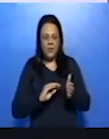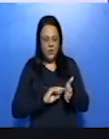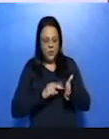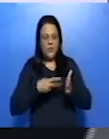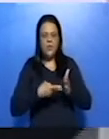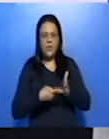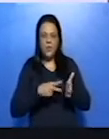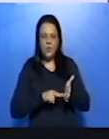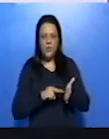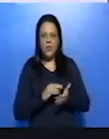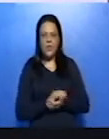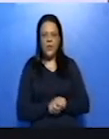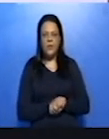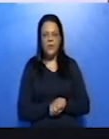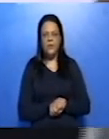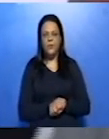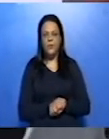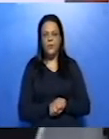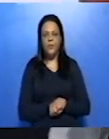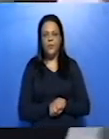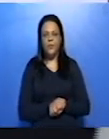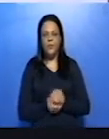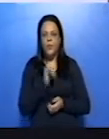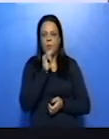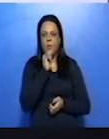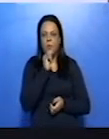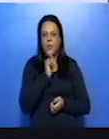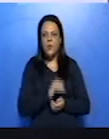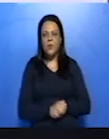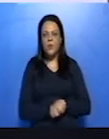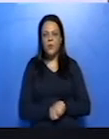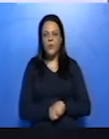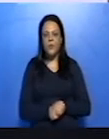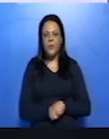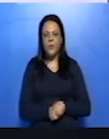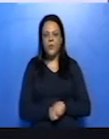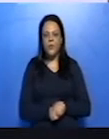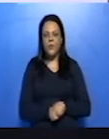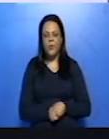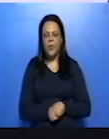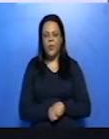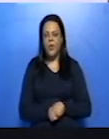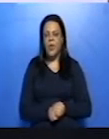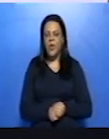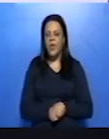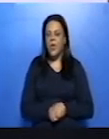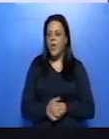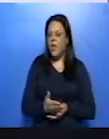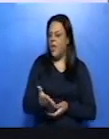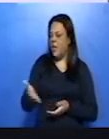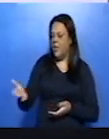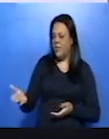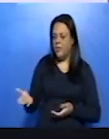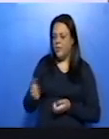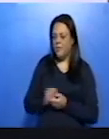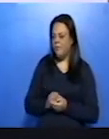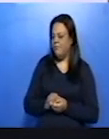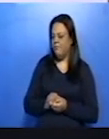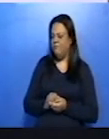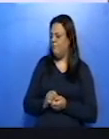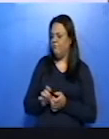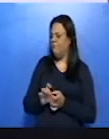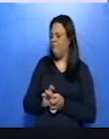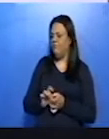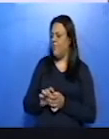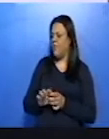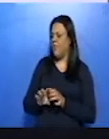dependente dela. Exemplo: eles não permitem que os índios vivam em paz. Eu